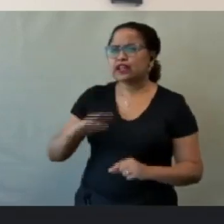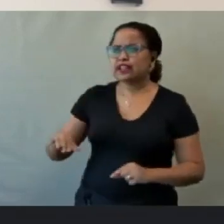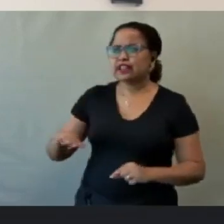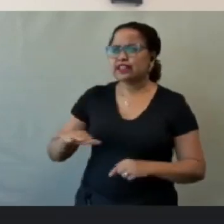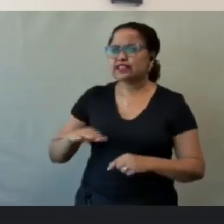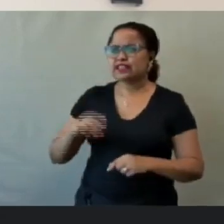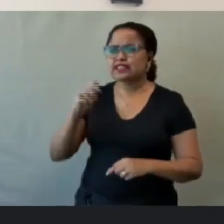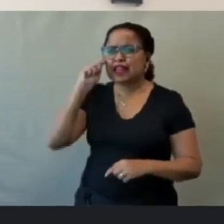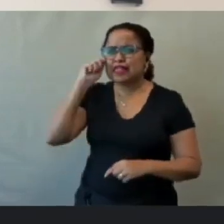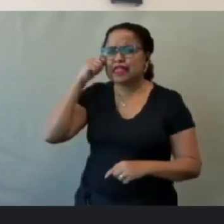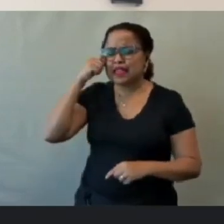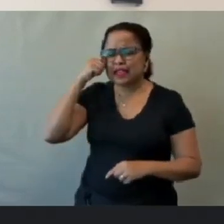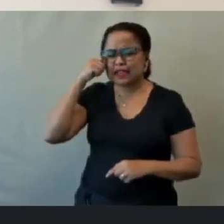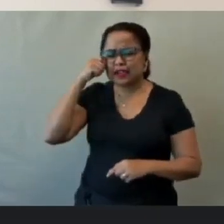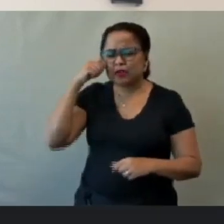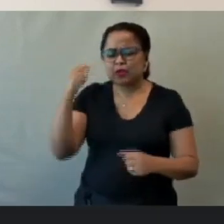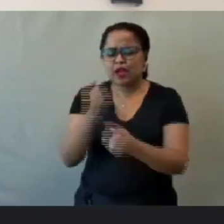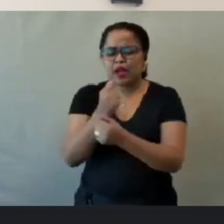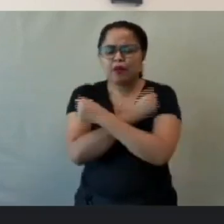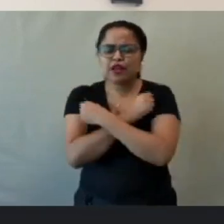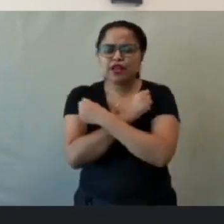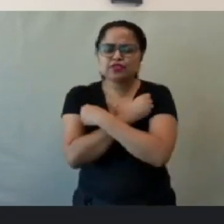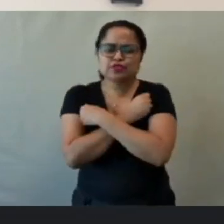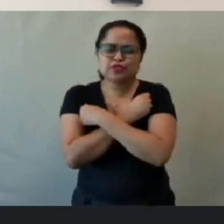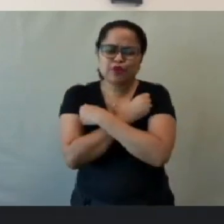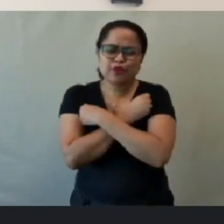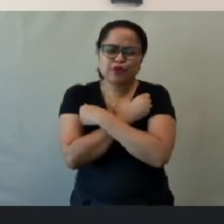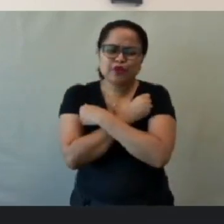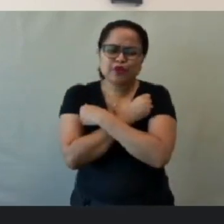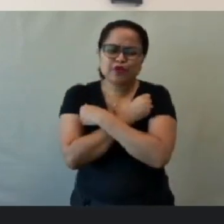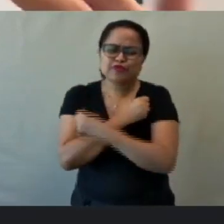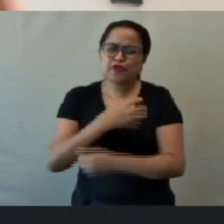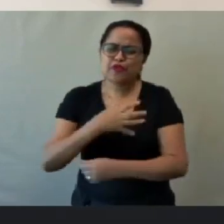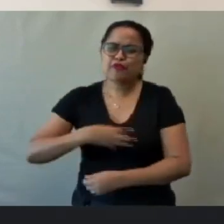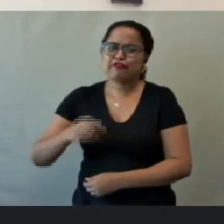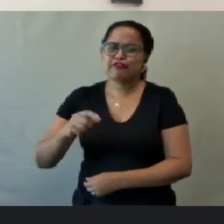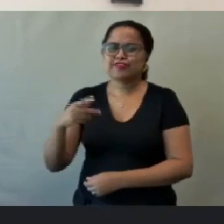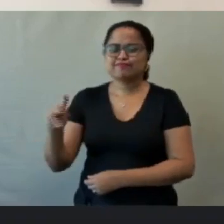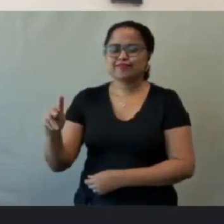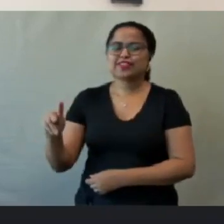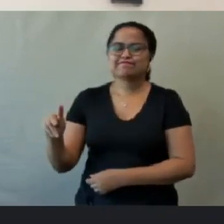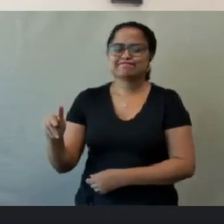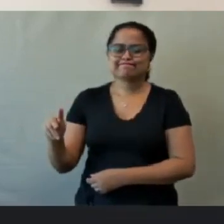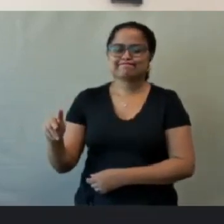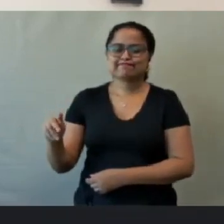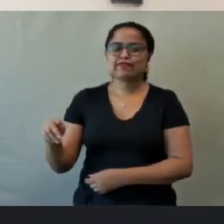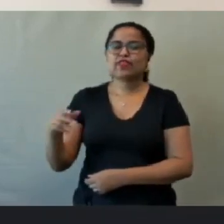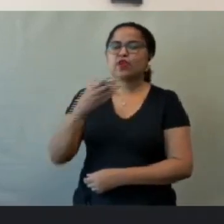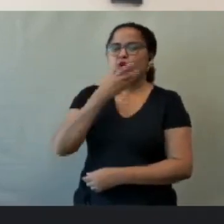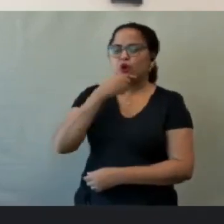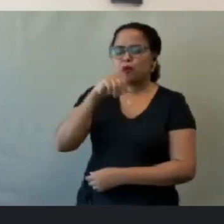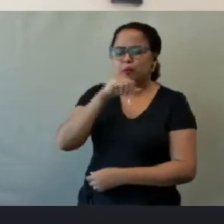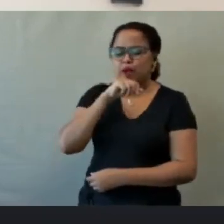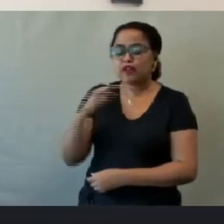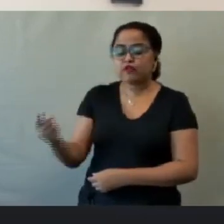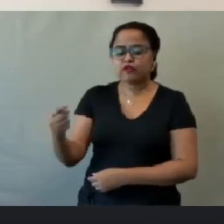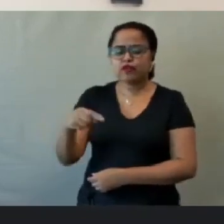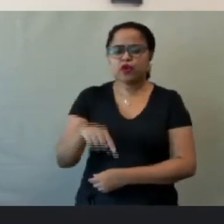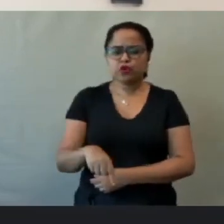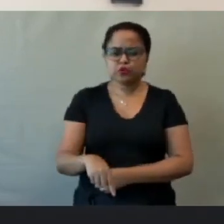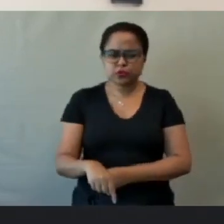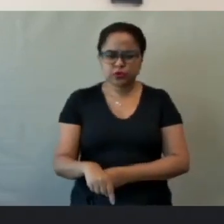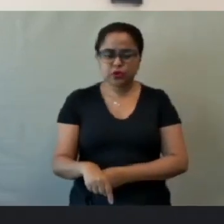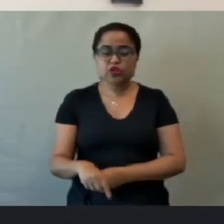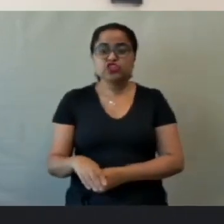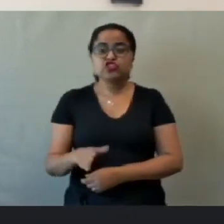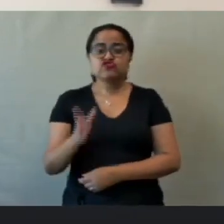fiquei estarrecida, né? Olha que absurdo uma coisa dessas. E aí o pai ainda voltou na escola e disse para a diretora que ele já tinha